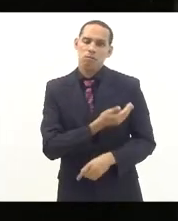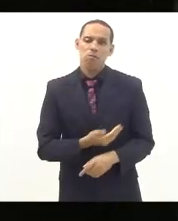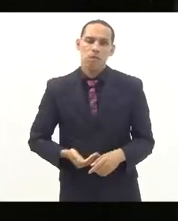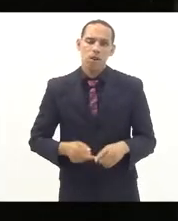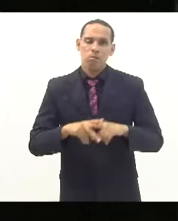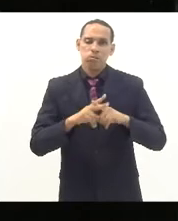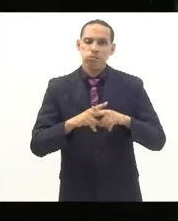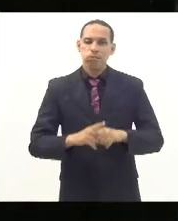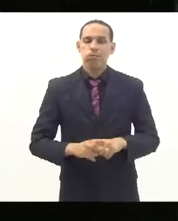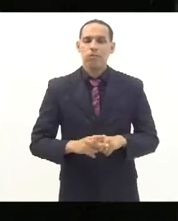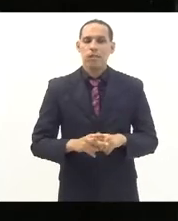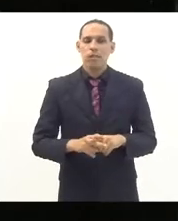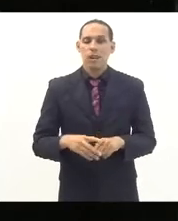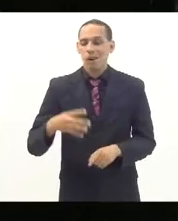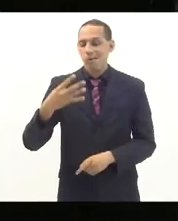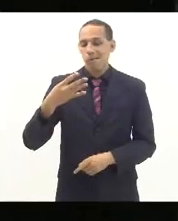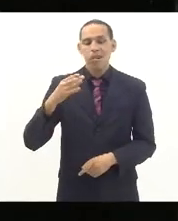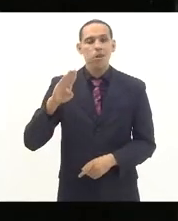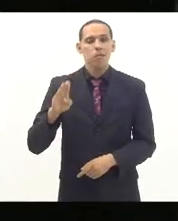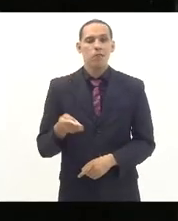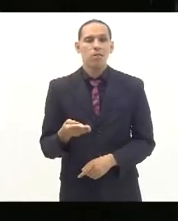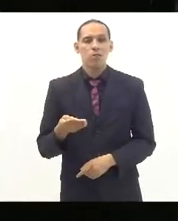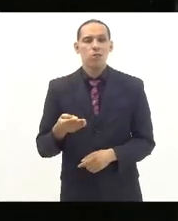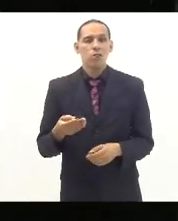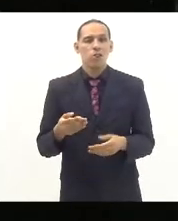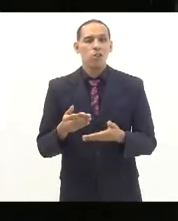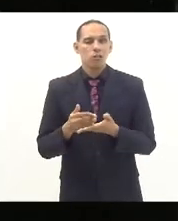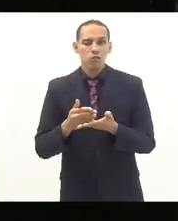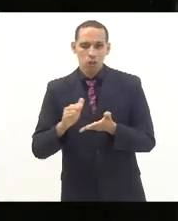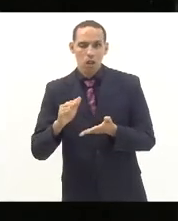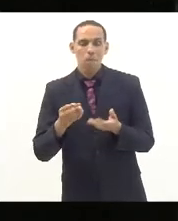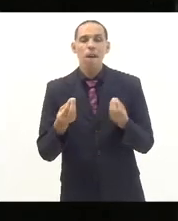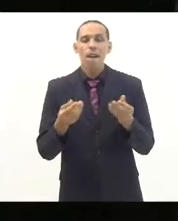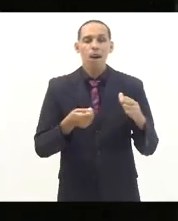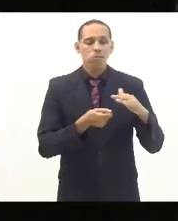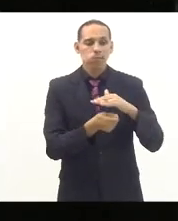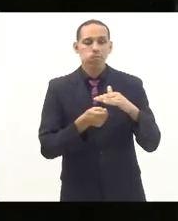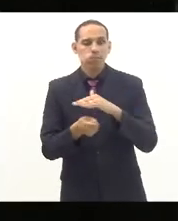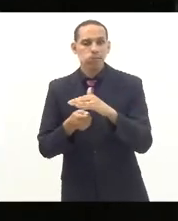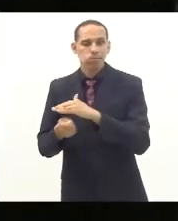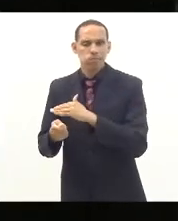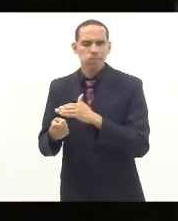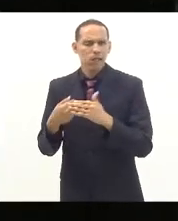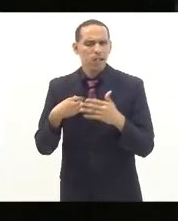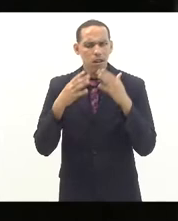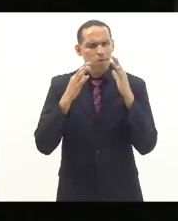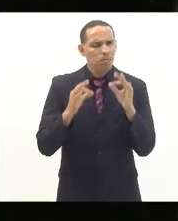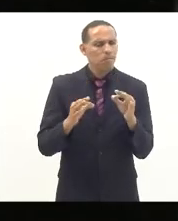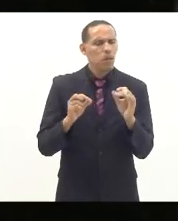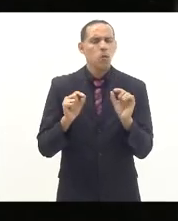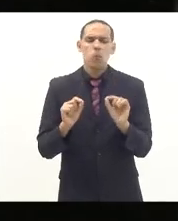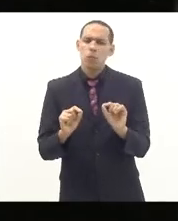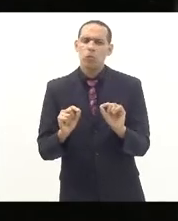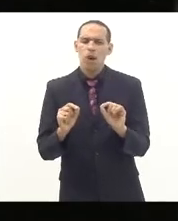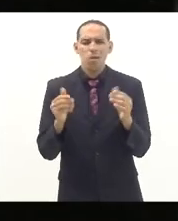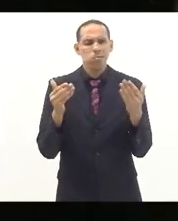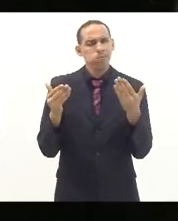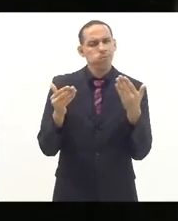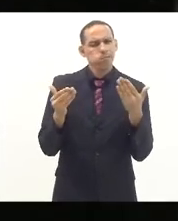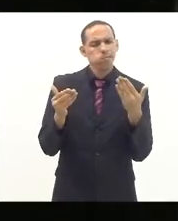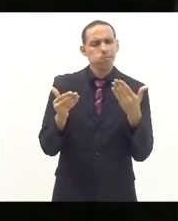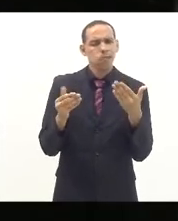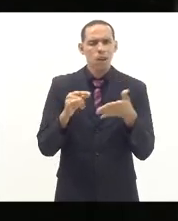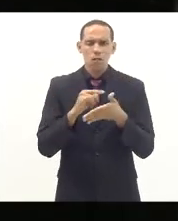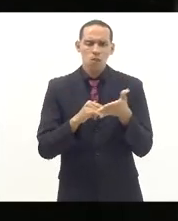apenas 4 bilhões paga o investimento é um me chamou a atenção quando comparamos